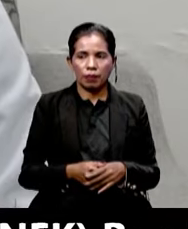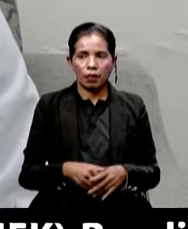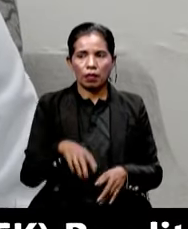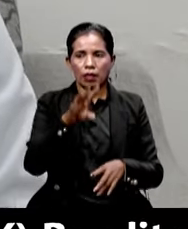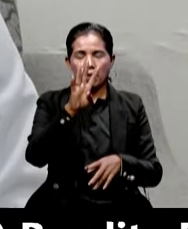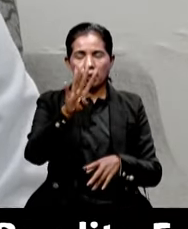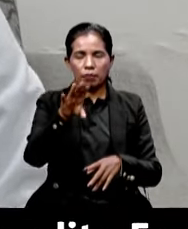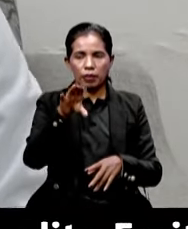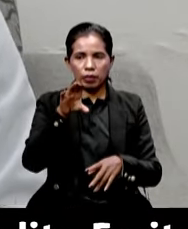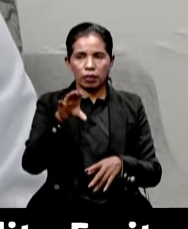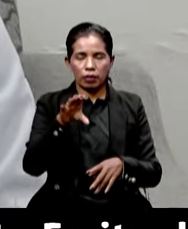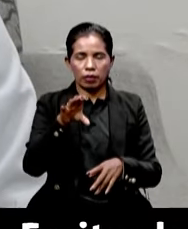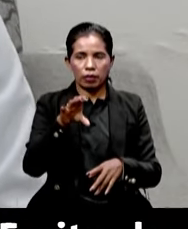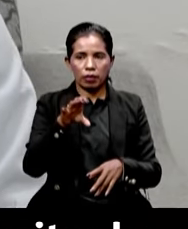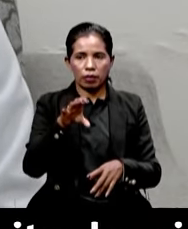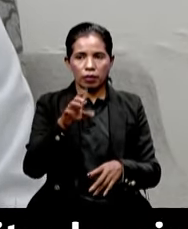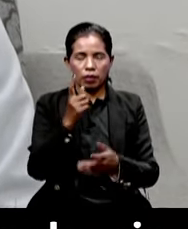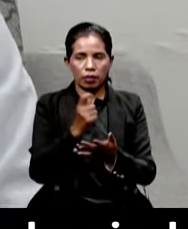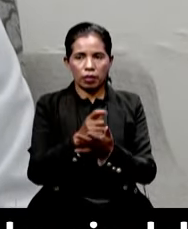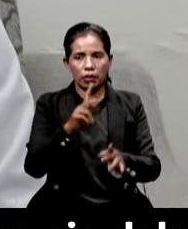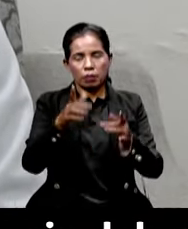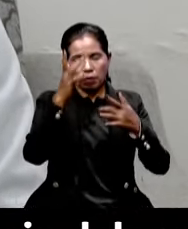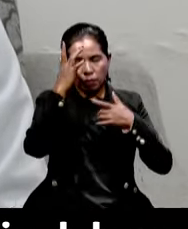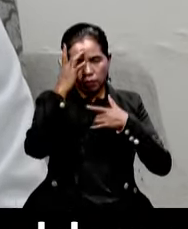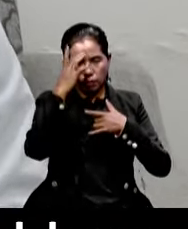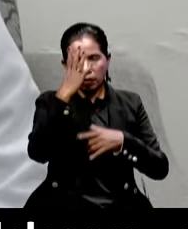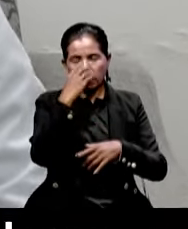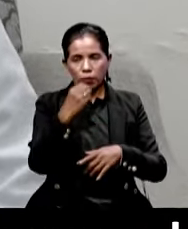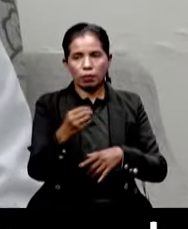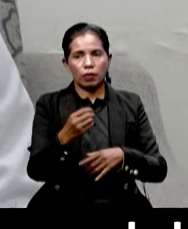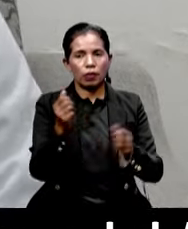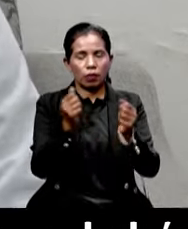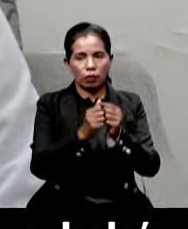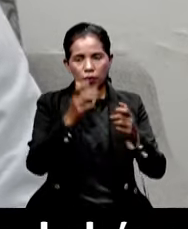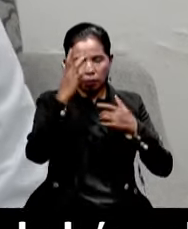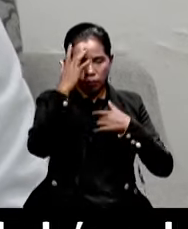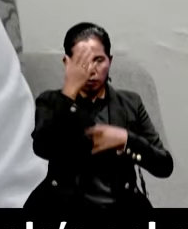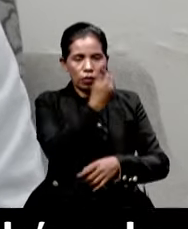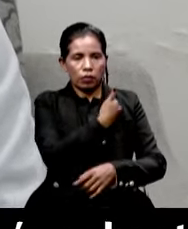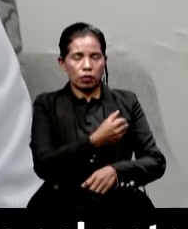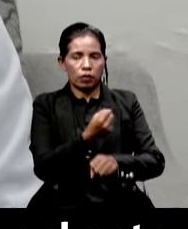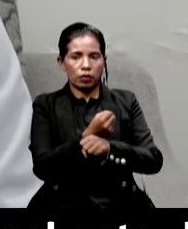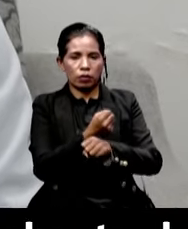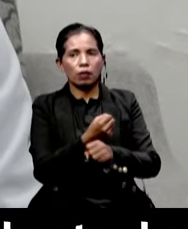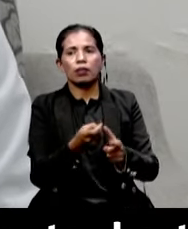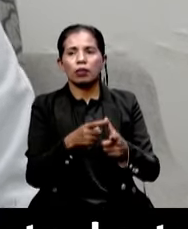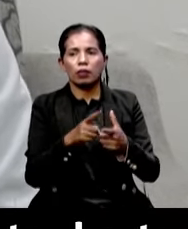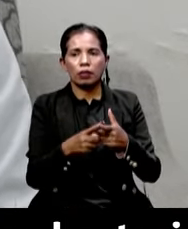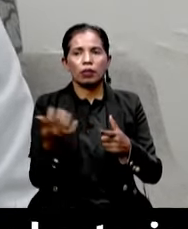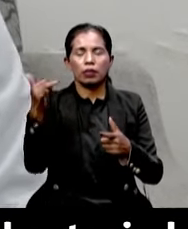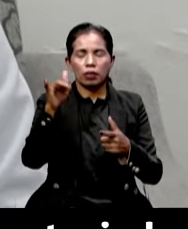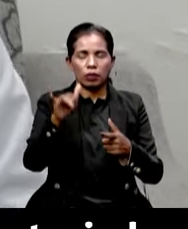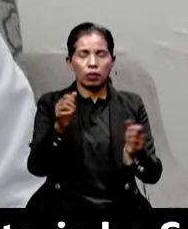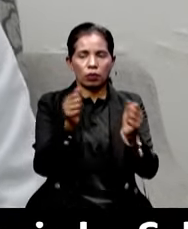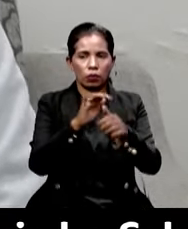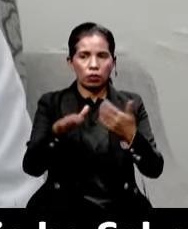400 tal paciente ne bema baisa ho moras neurologenia, siran entre